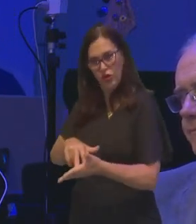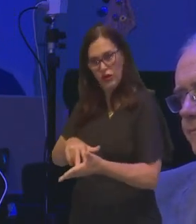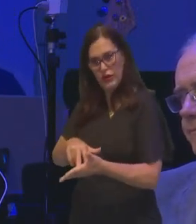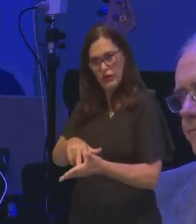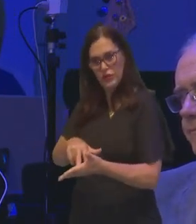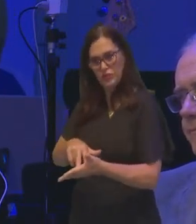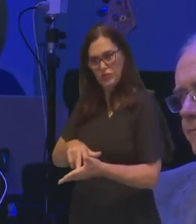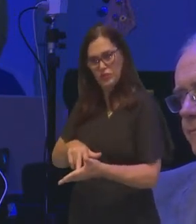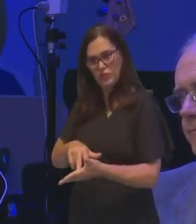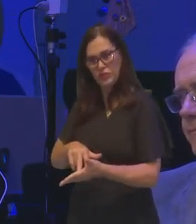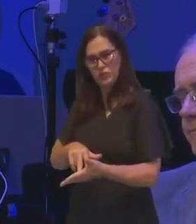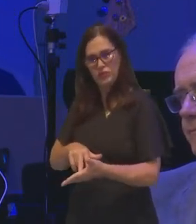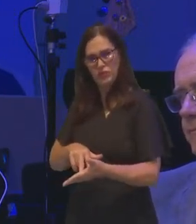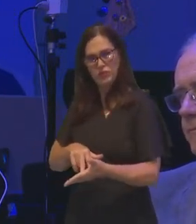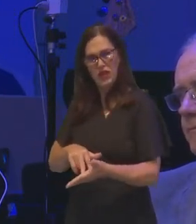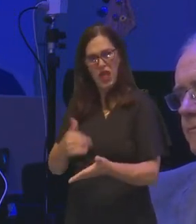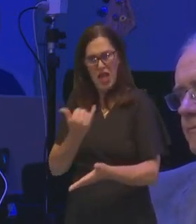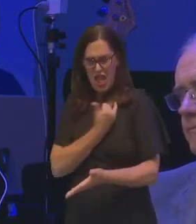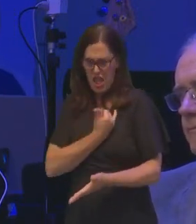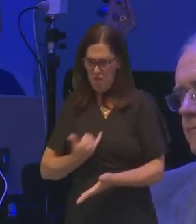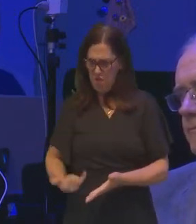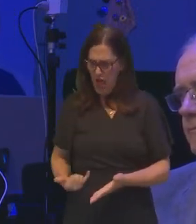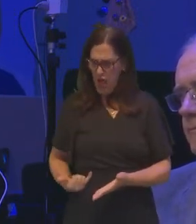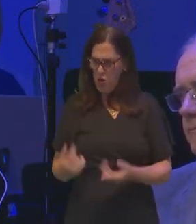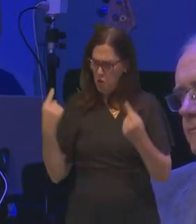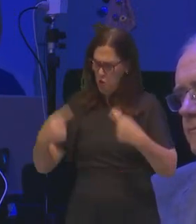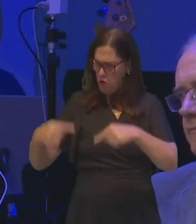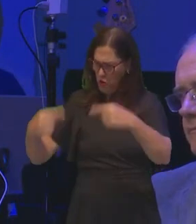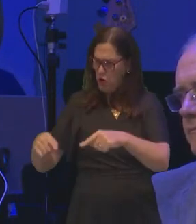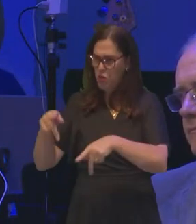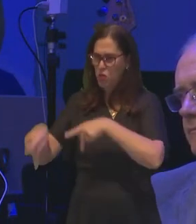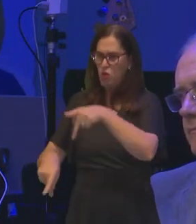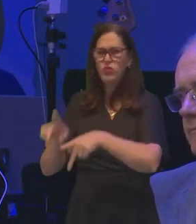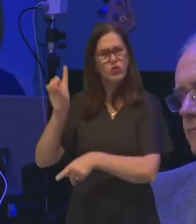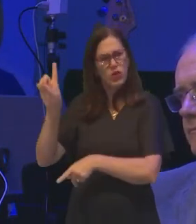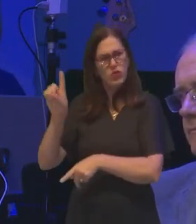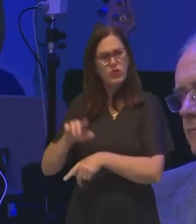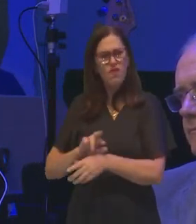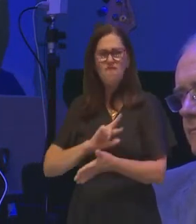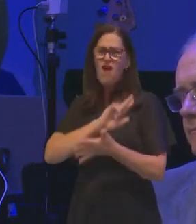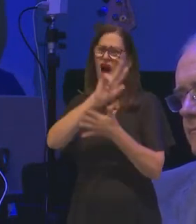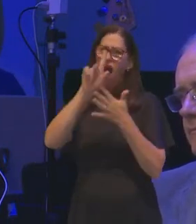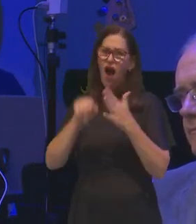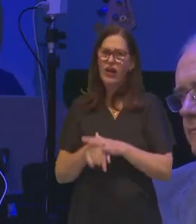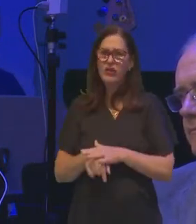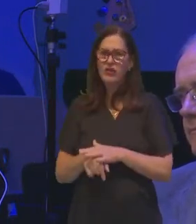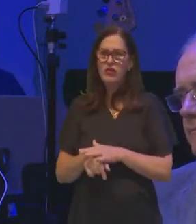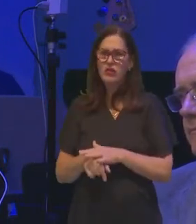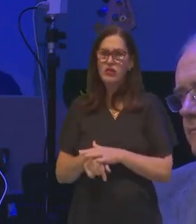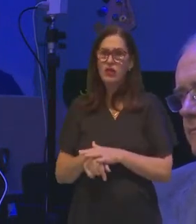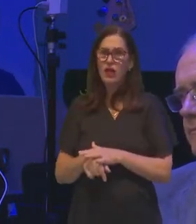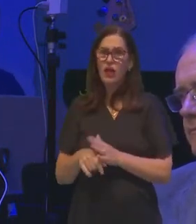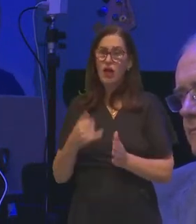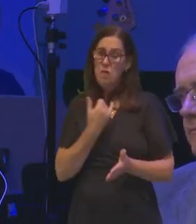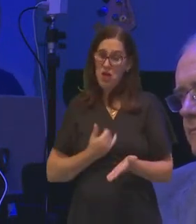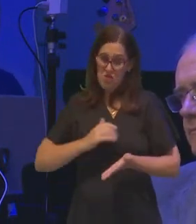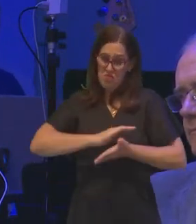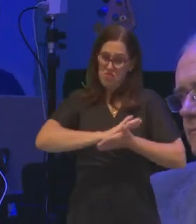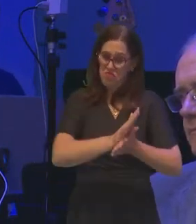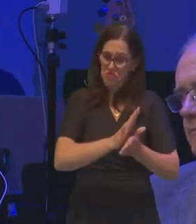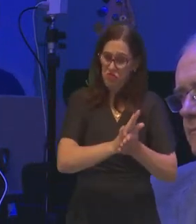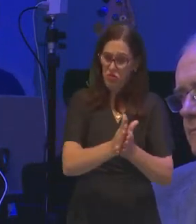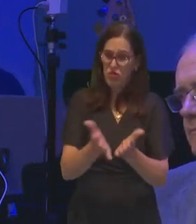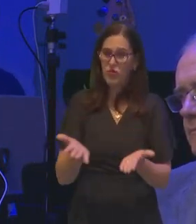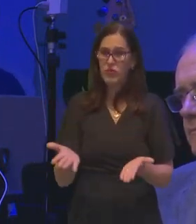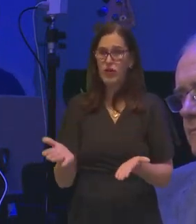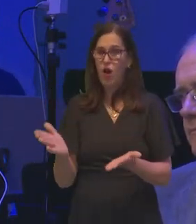Impérios se levantaram contra o povo de Deus. Alguns foram destruídos,